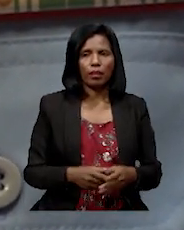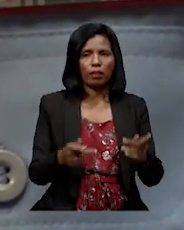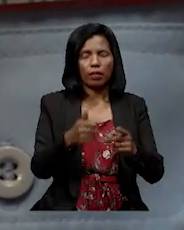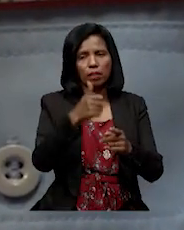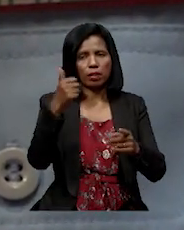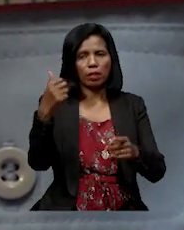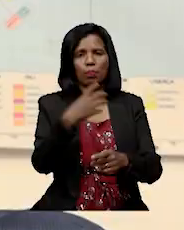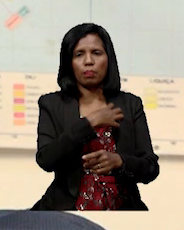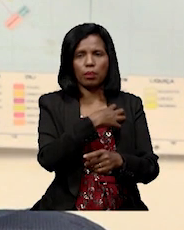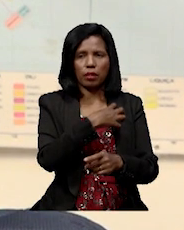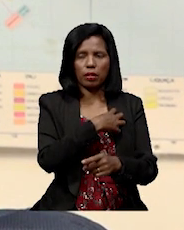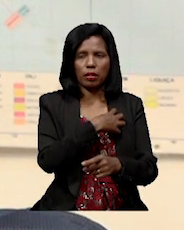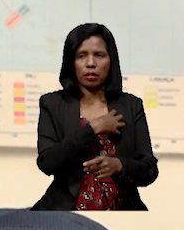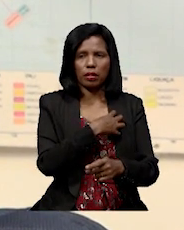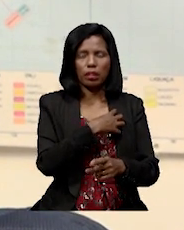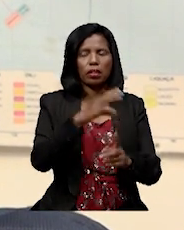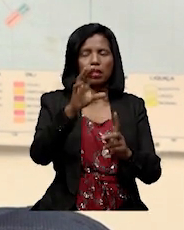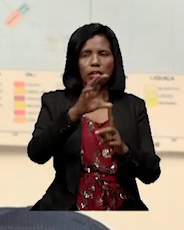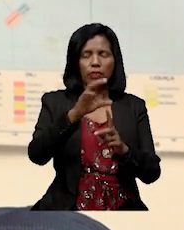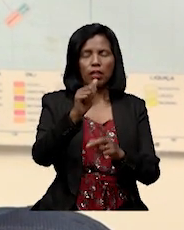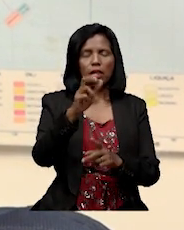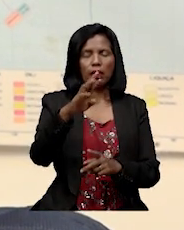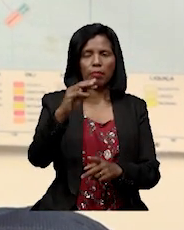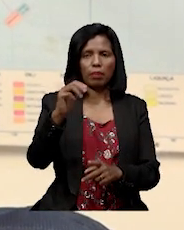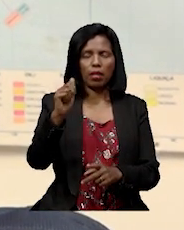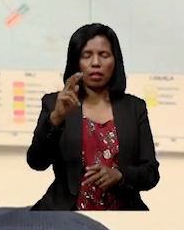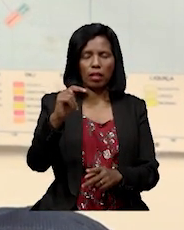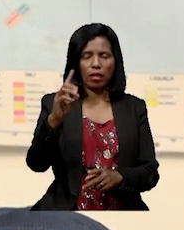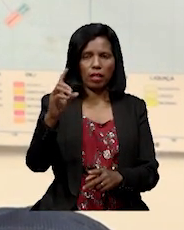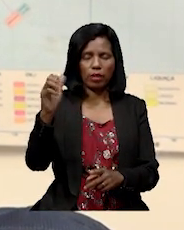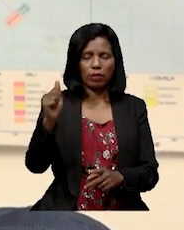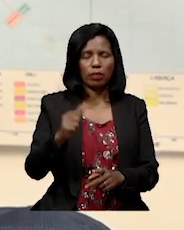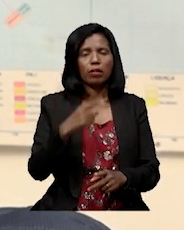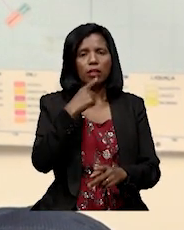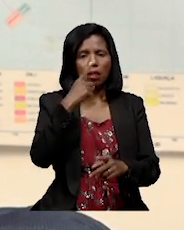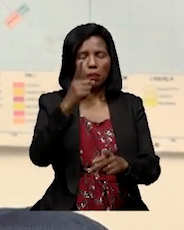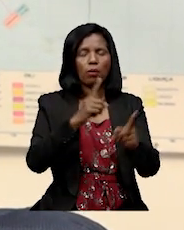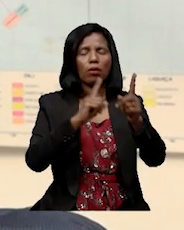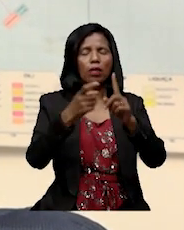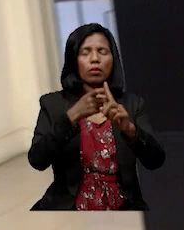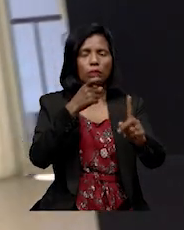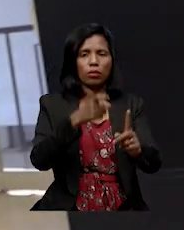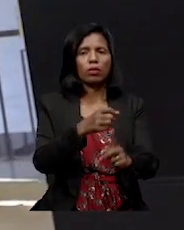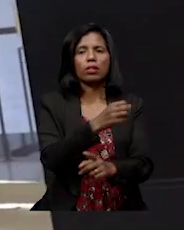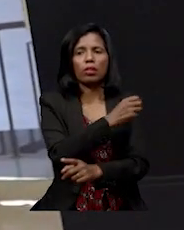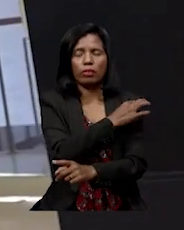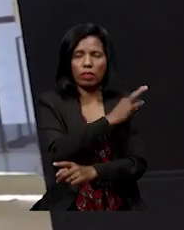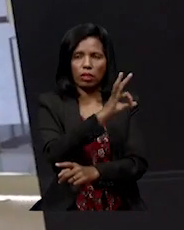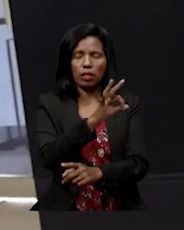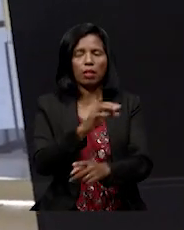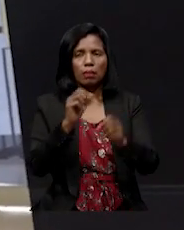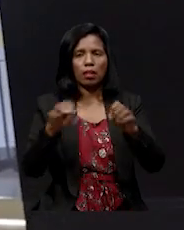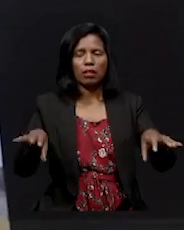porta-voz PNTL, Superintendente Seife Armando Monteiro, respeita a crítica russa e sociedade civil, no nebele melhora, serviço PNTL